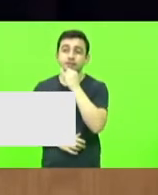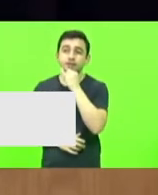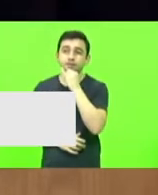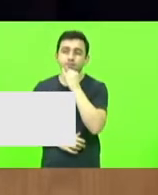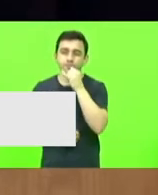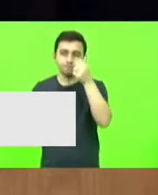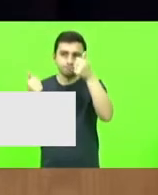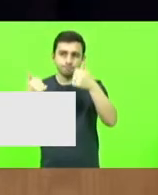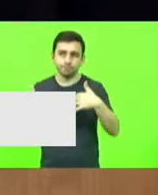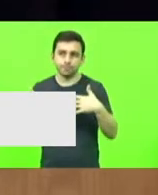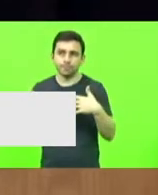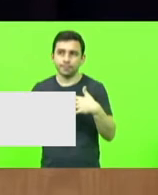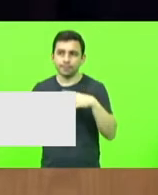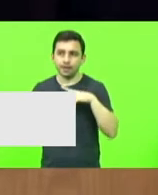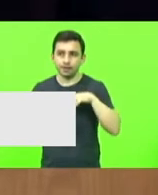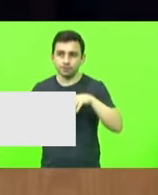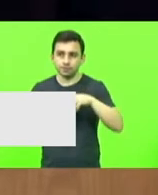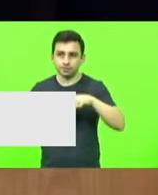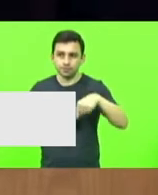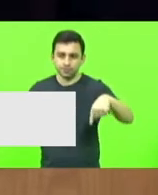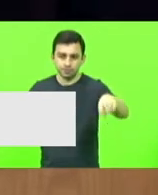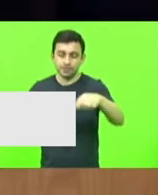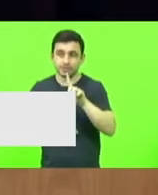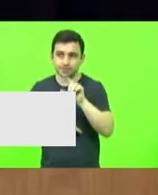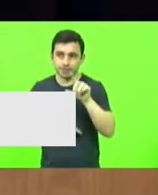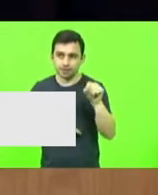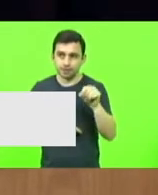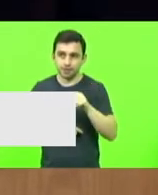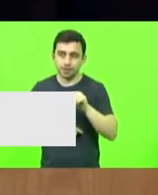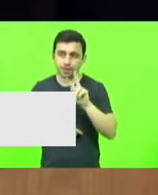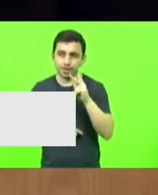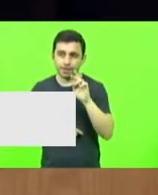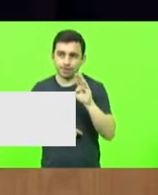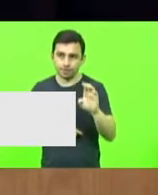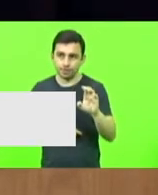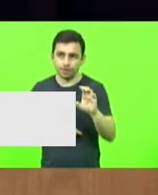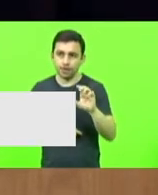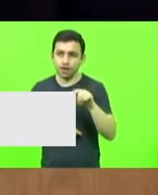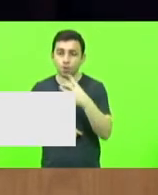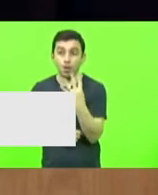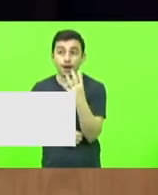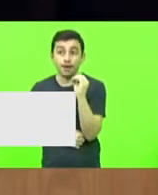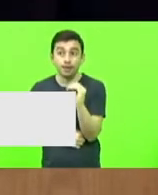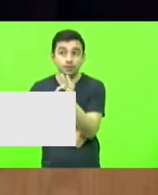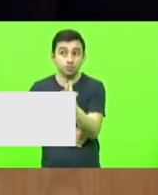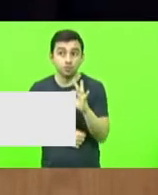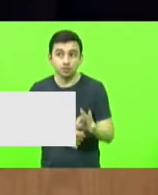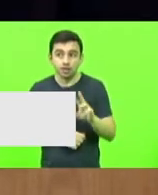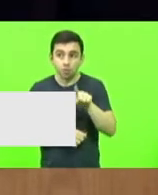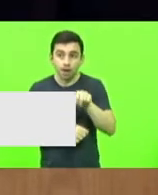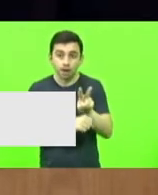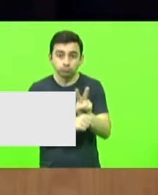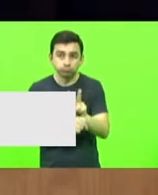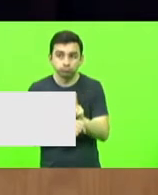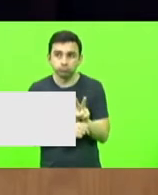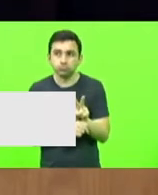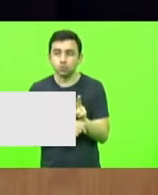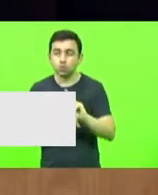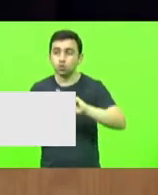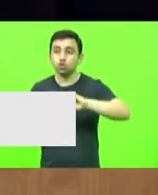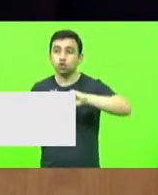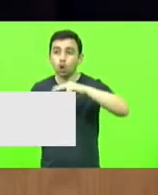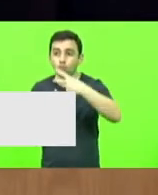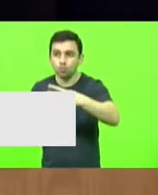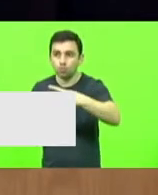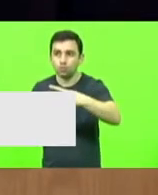temos uma propriedade de 100 hectares com 40% de áreas preservadas, o dobro do que